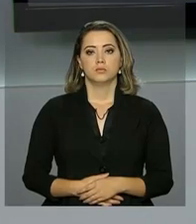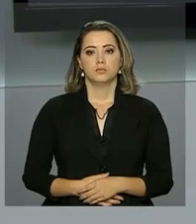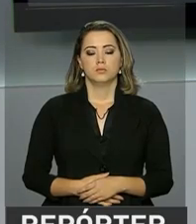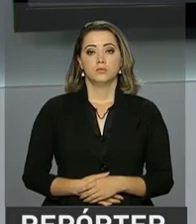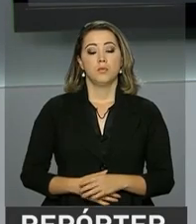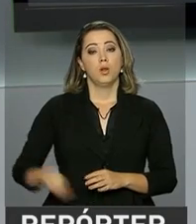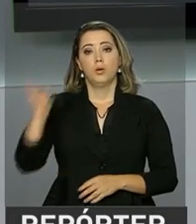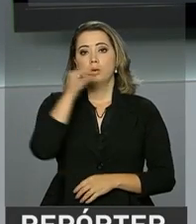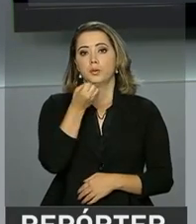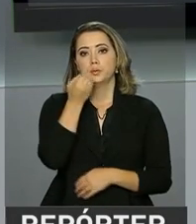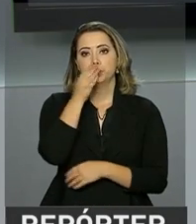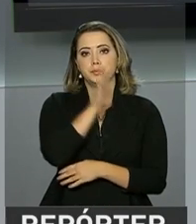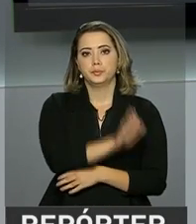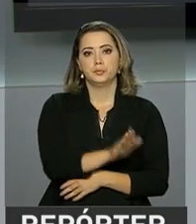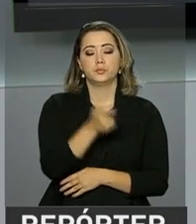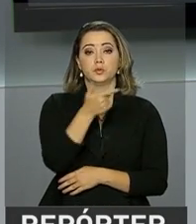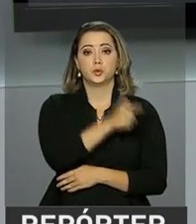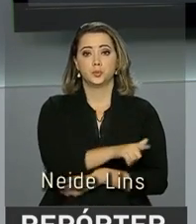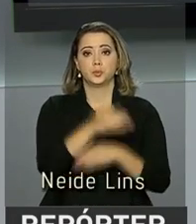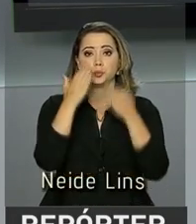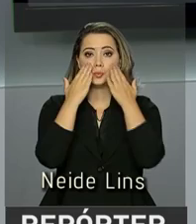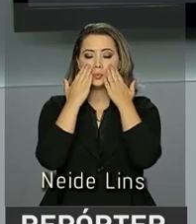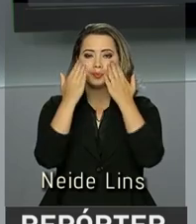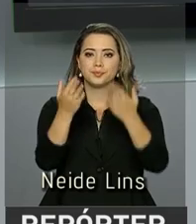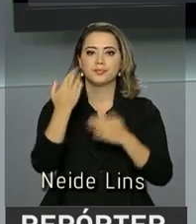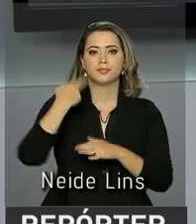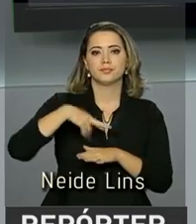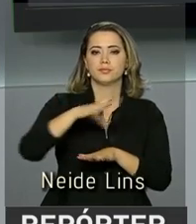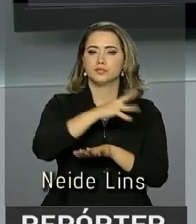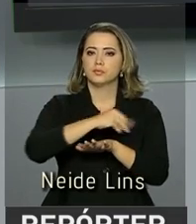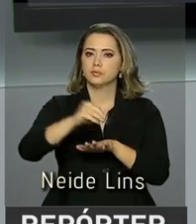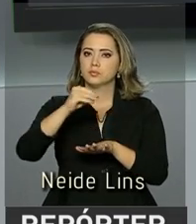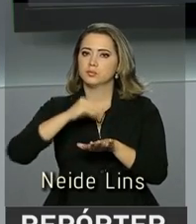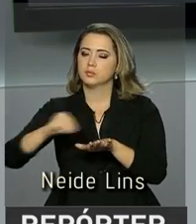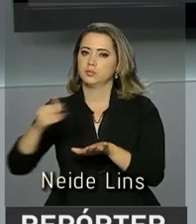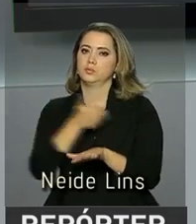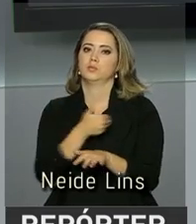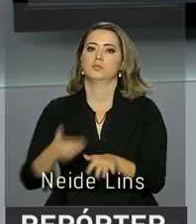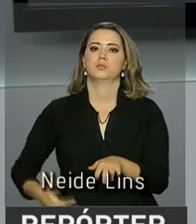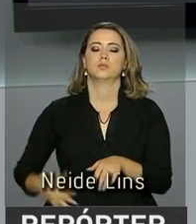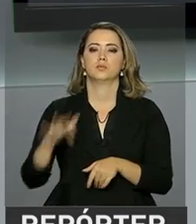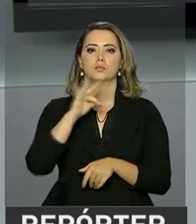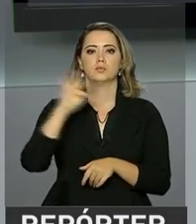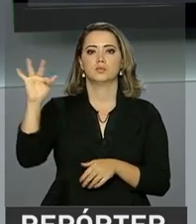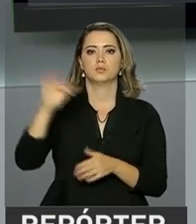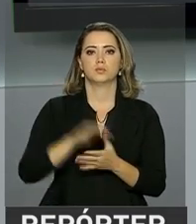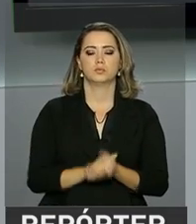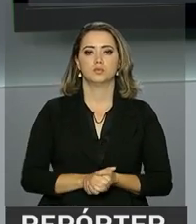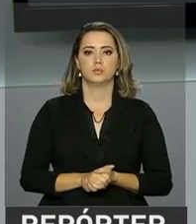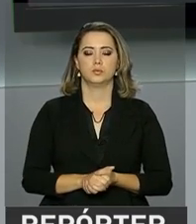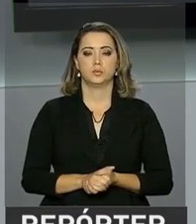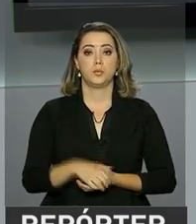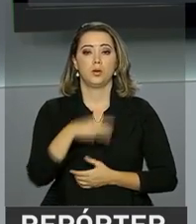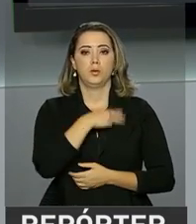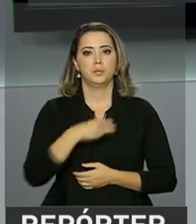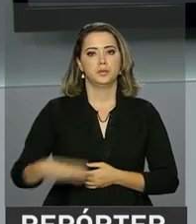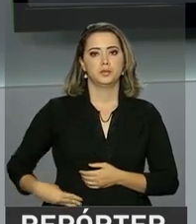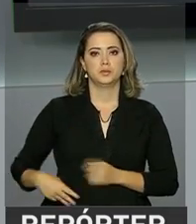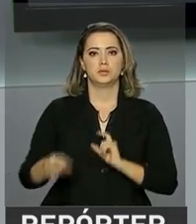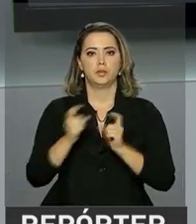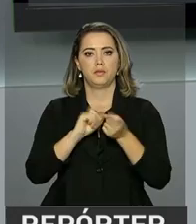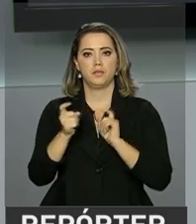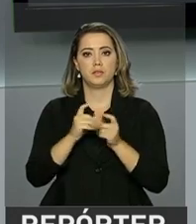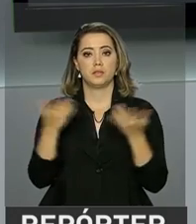Olá boa tarde começa aqui mais uma edição do repórter NBR com as notícias do governo federal o ministro da Fazenda Henrique